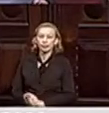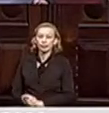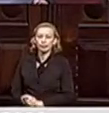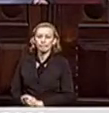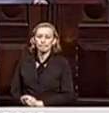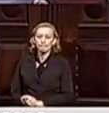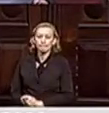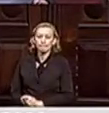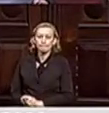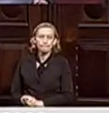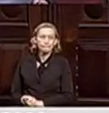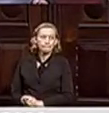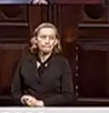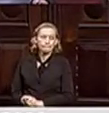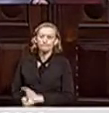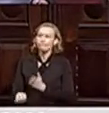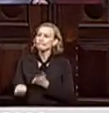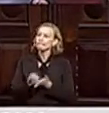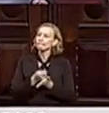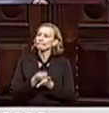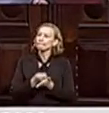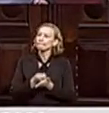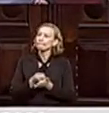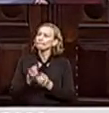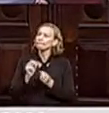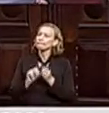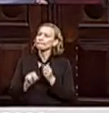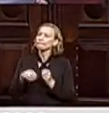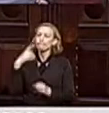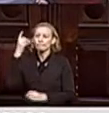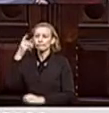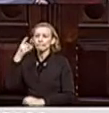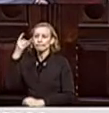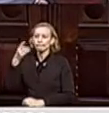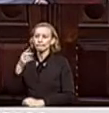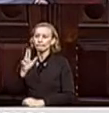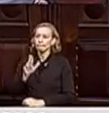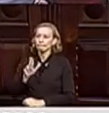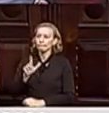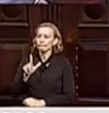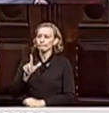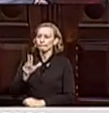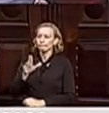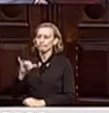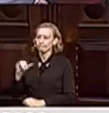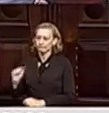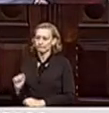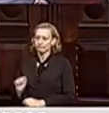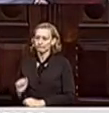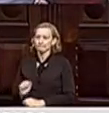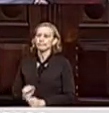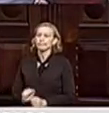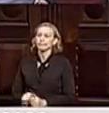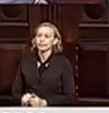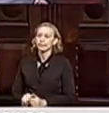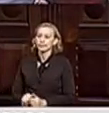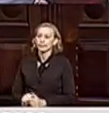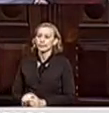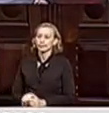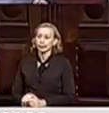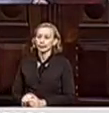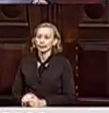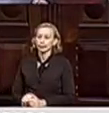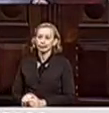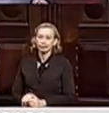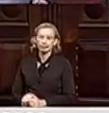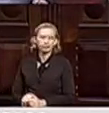de autoria da deputada Lucinha, Márcio Canela, deputado, e Vaguinho, hoje prefeito de Belford